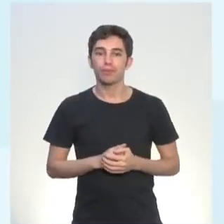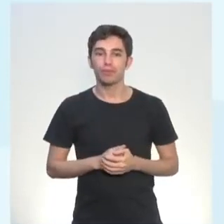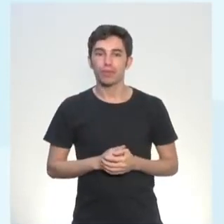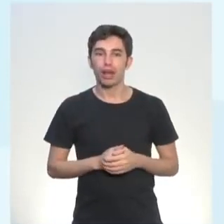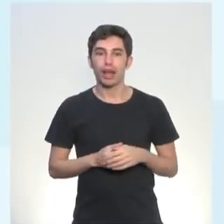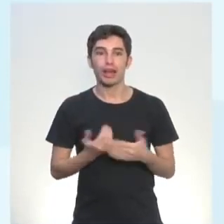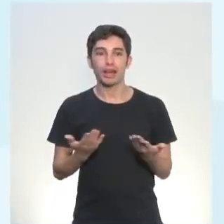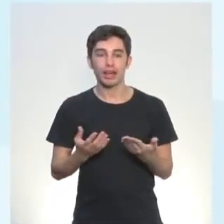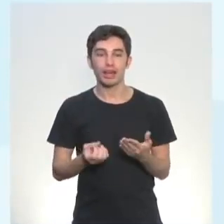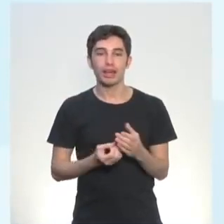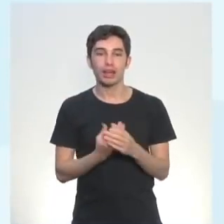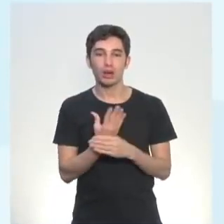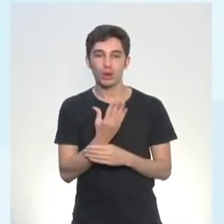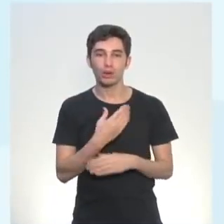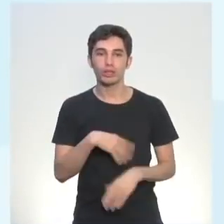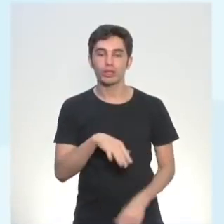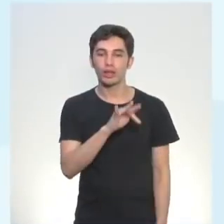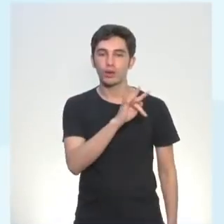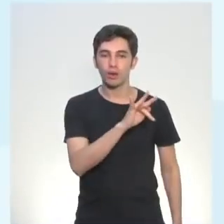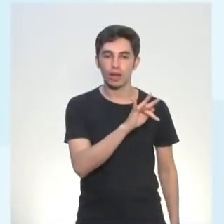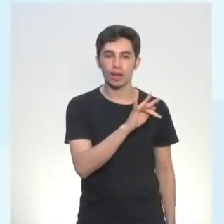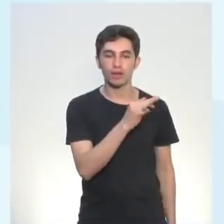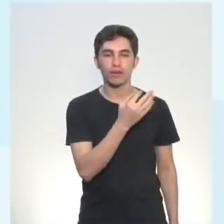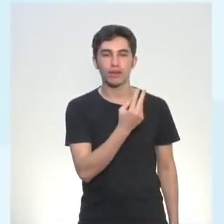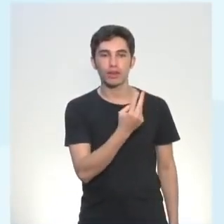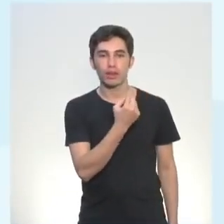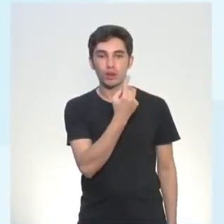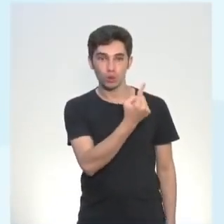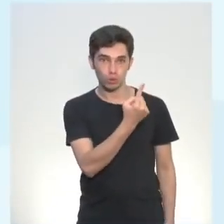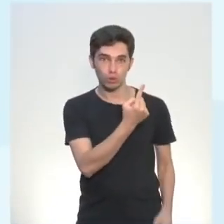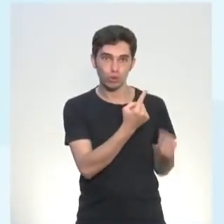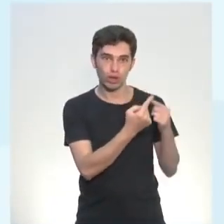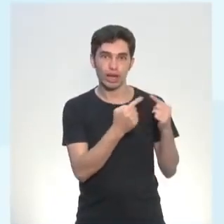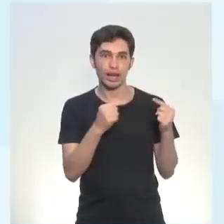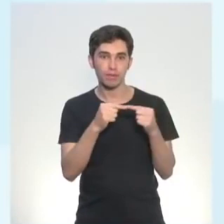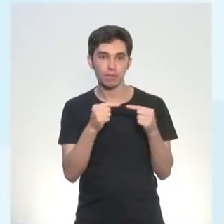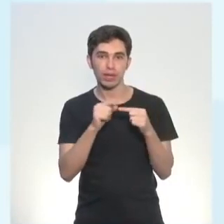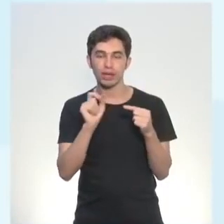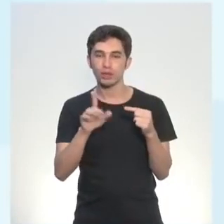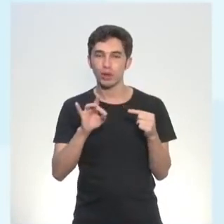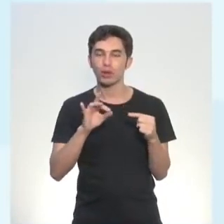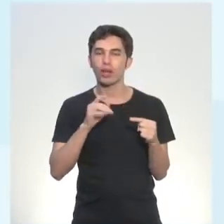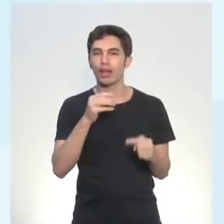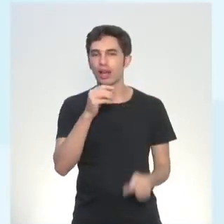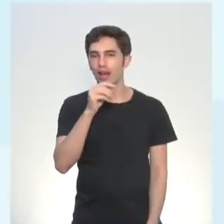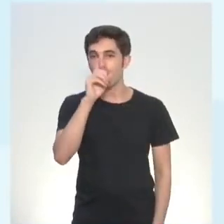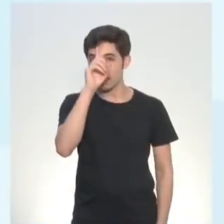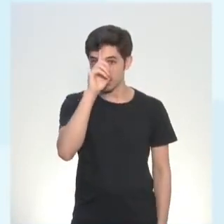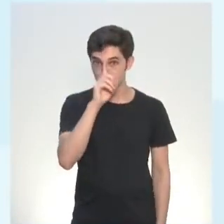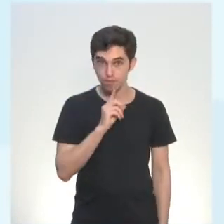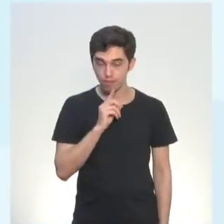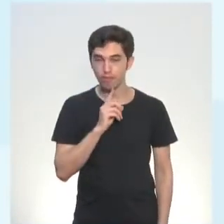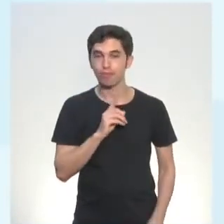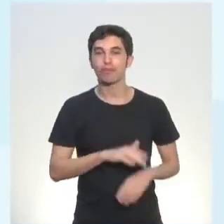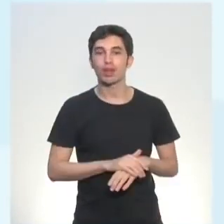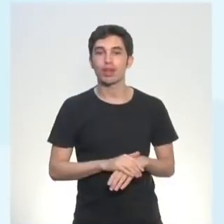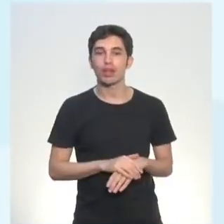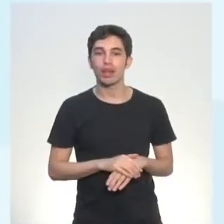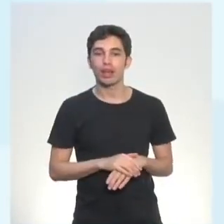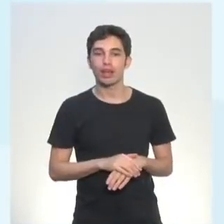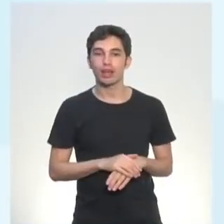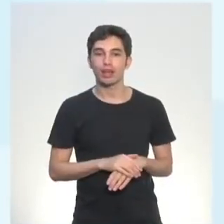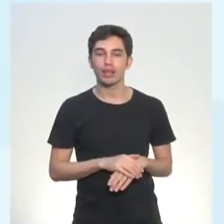só ervilhas amarelas. Lembram lá que só teve 100% de ervilhas amarelas. Quando essas ervilhas se cruzaram entre si,